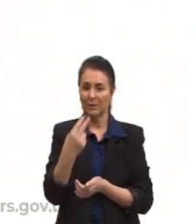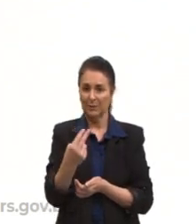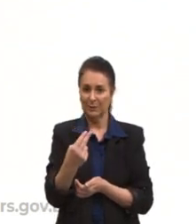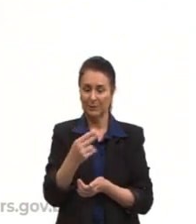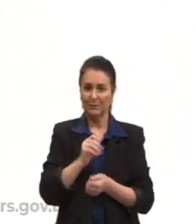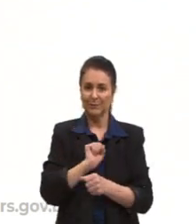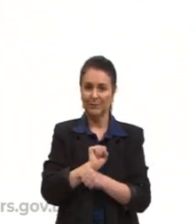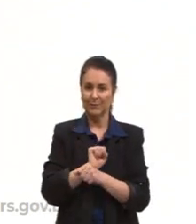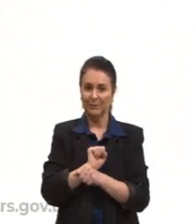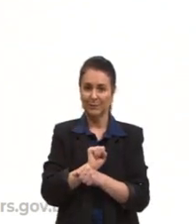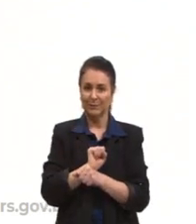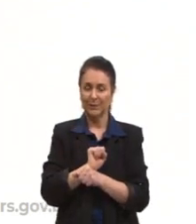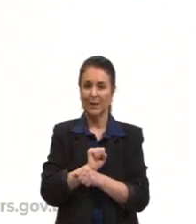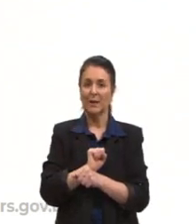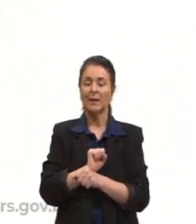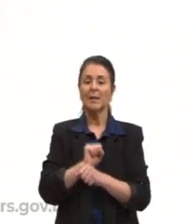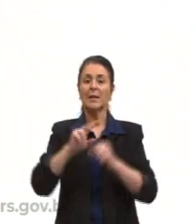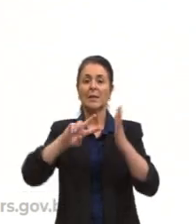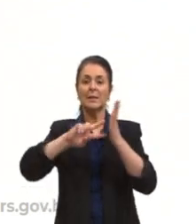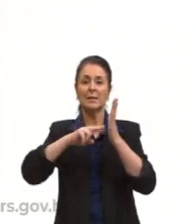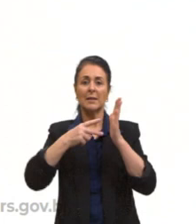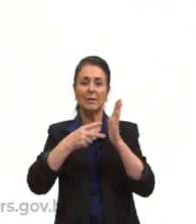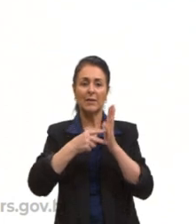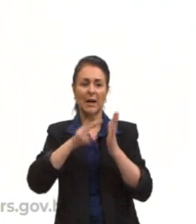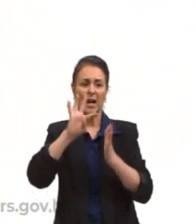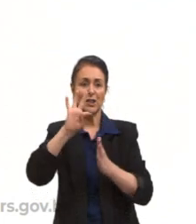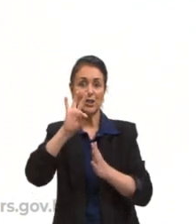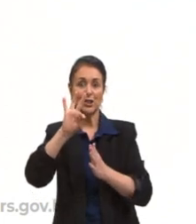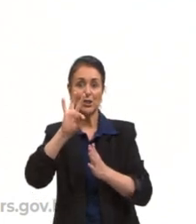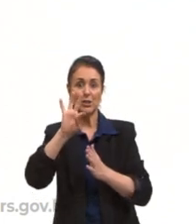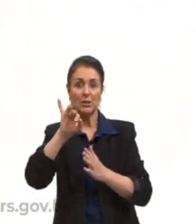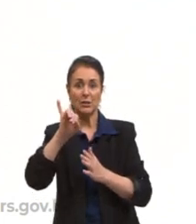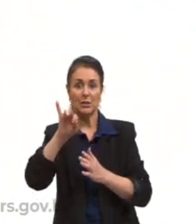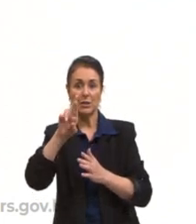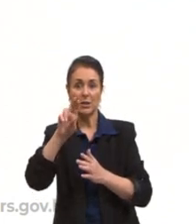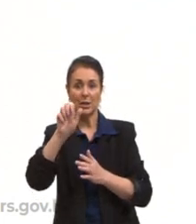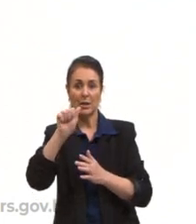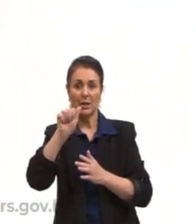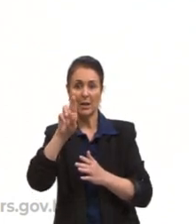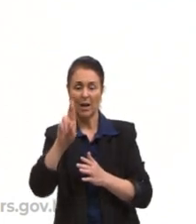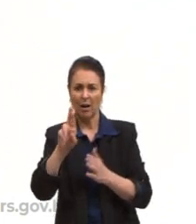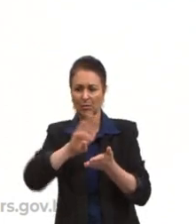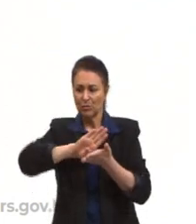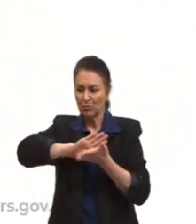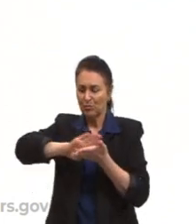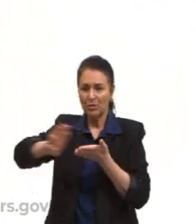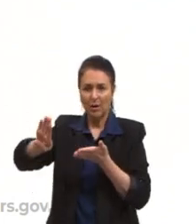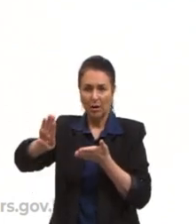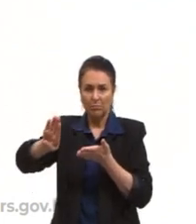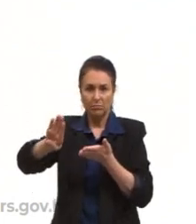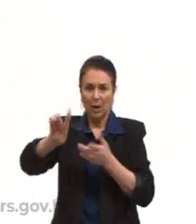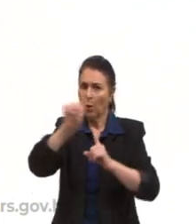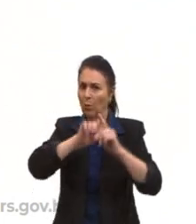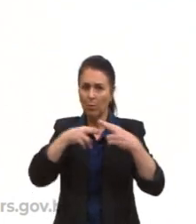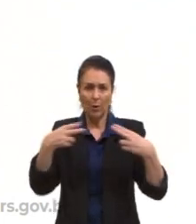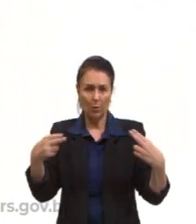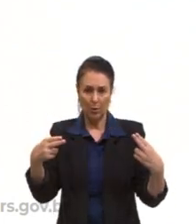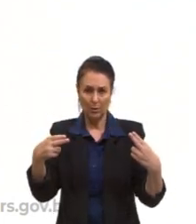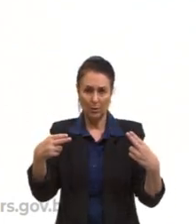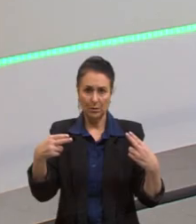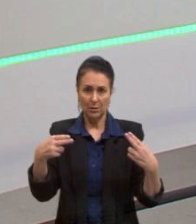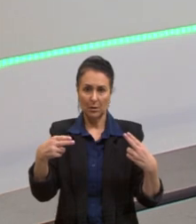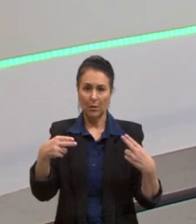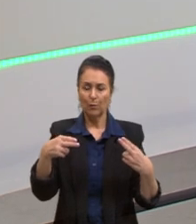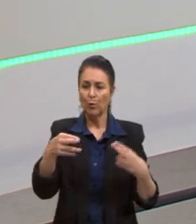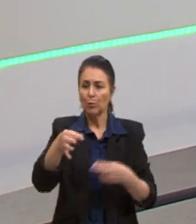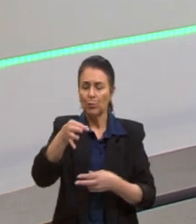que tirar sobre um líquido uma superfície que está uma nata uma poeira alguma coisa assim né eu vou tomar